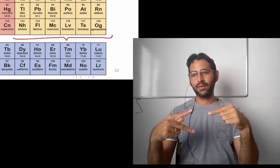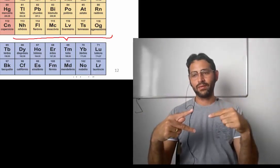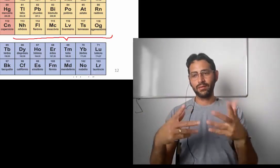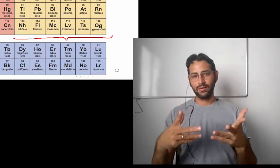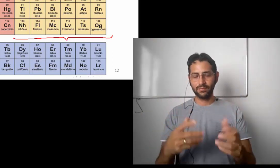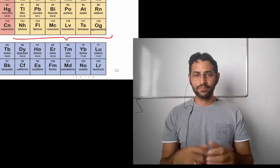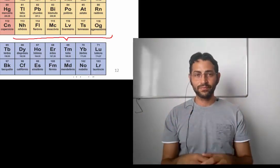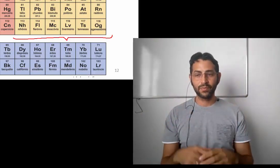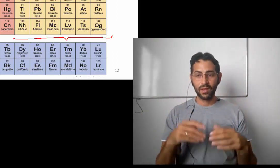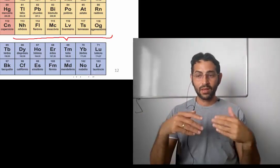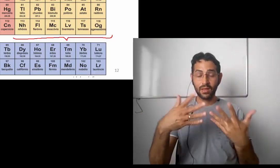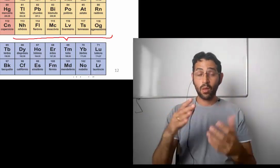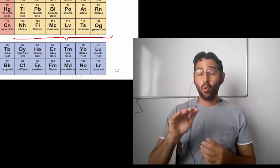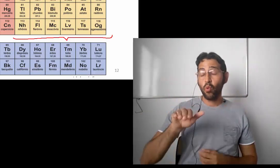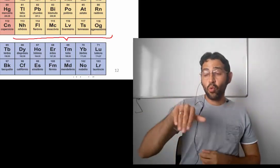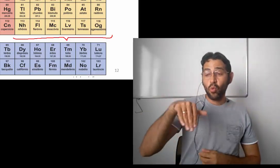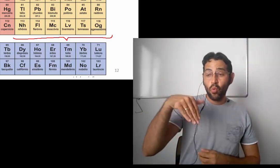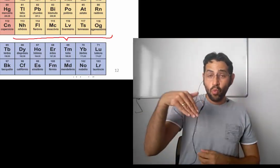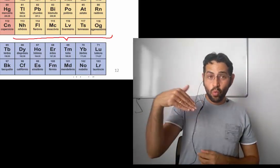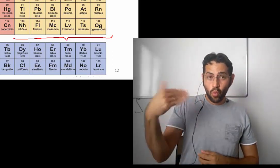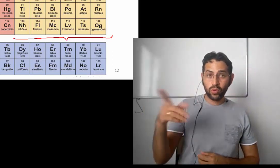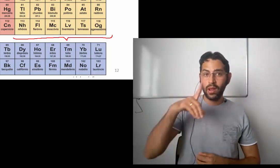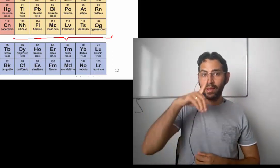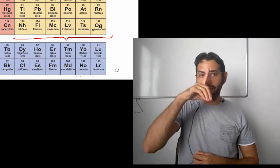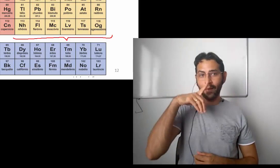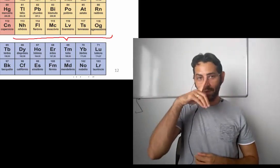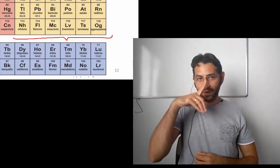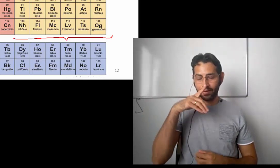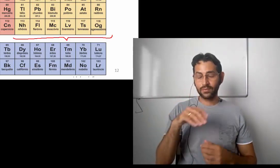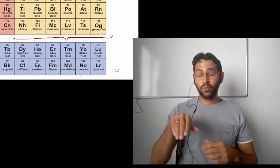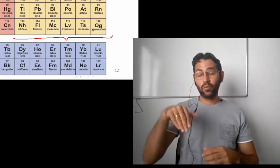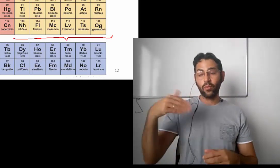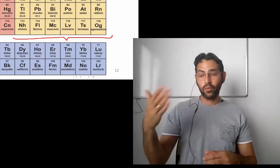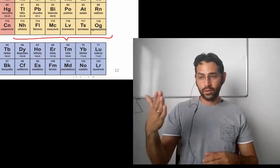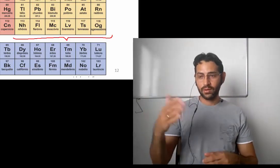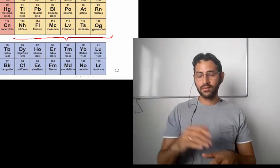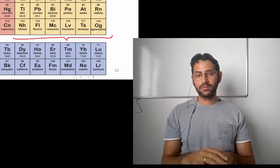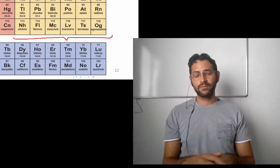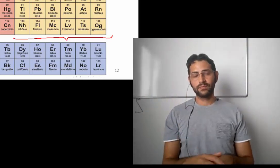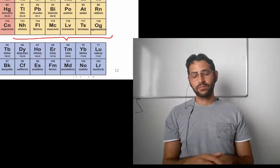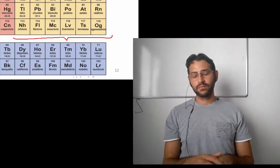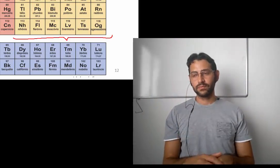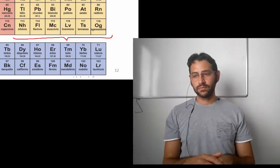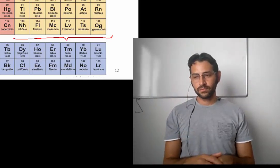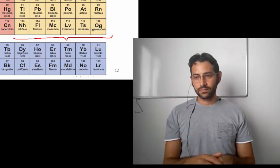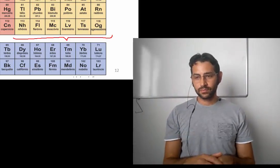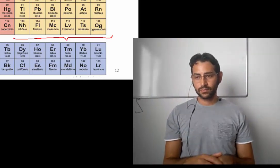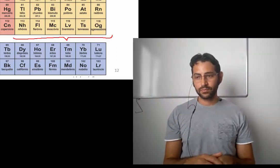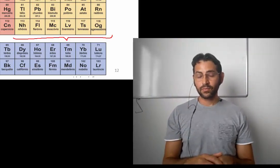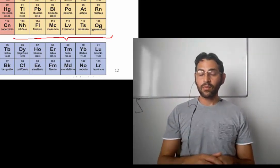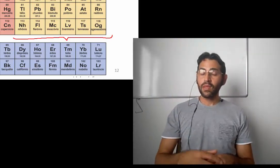correr aqui, ó. Não, final P. O P é desses em amarelo.